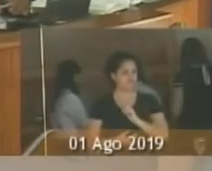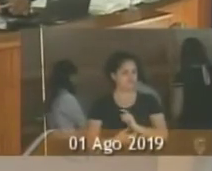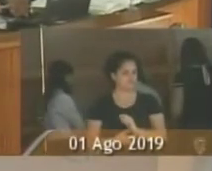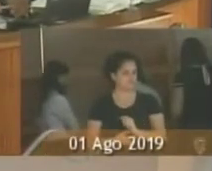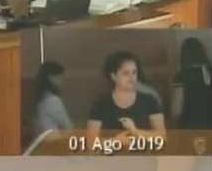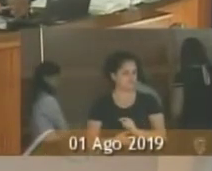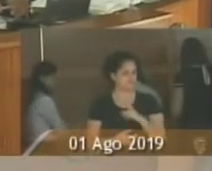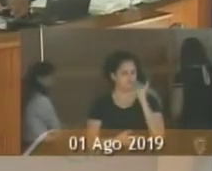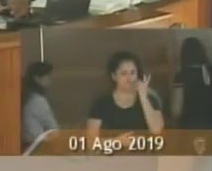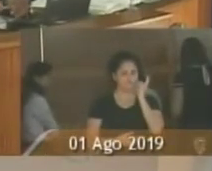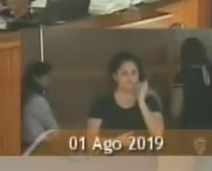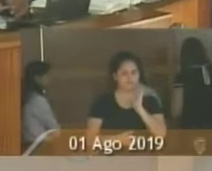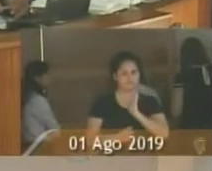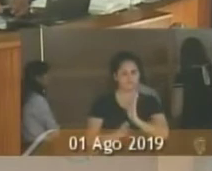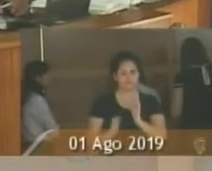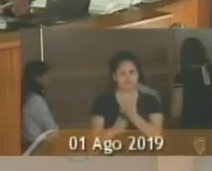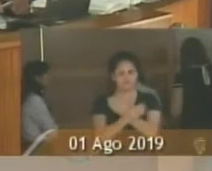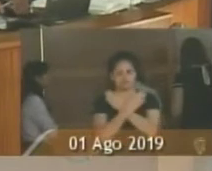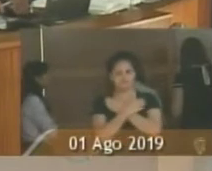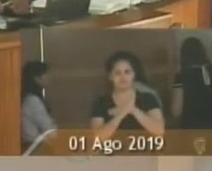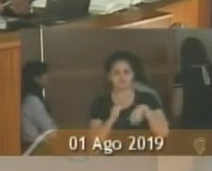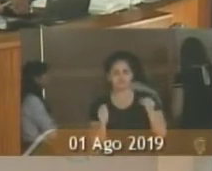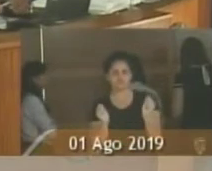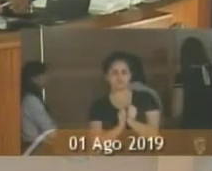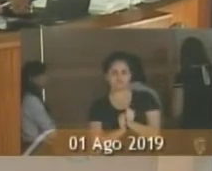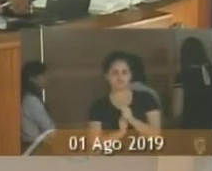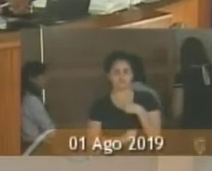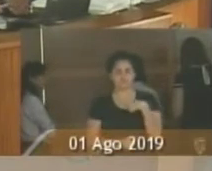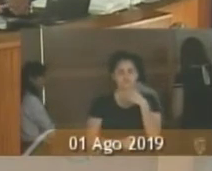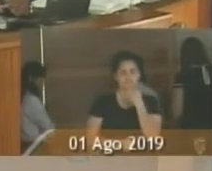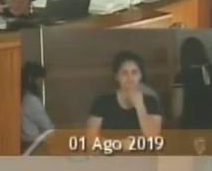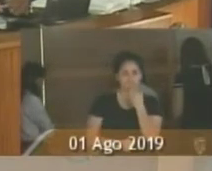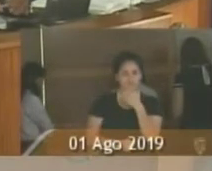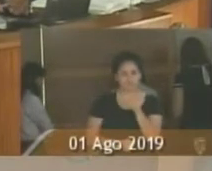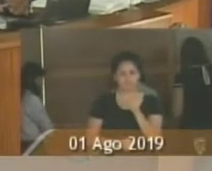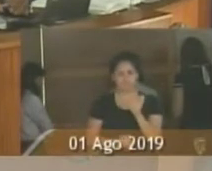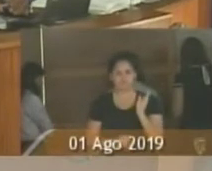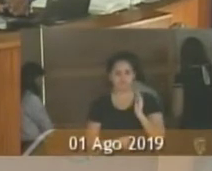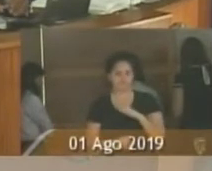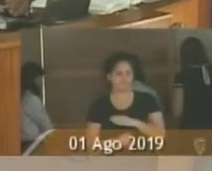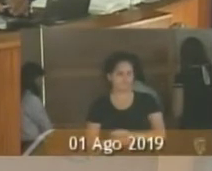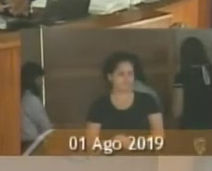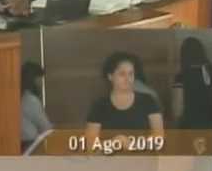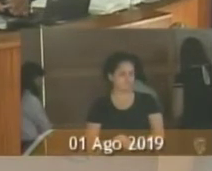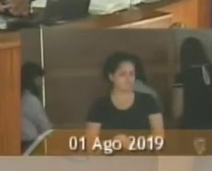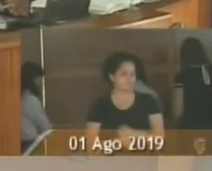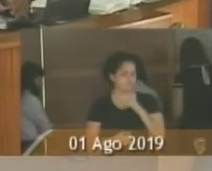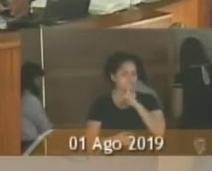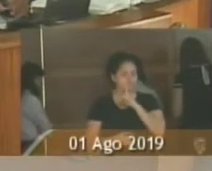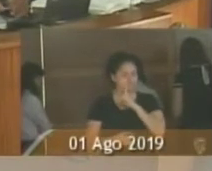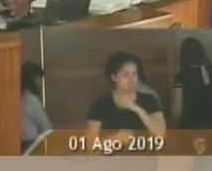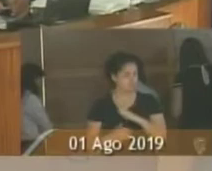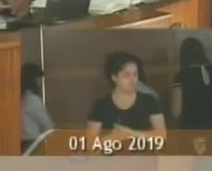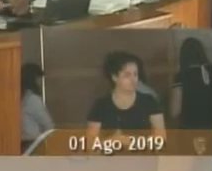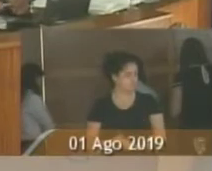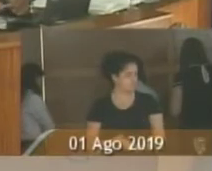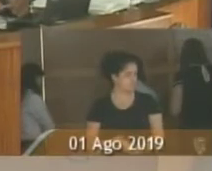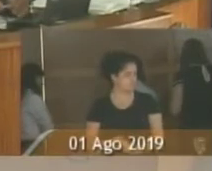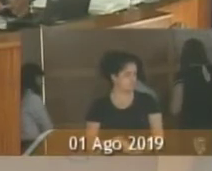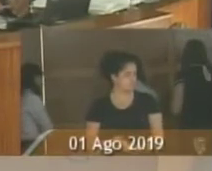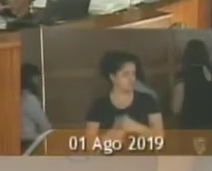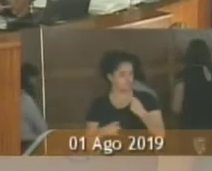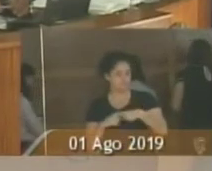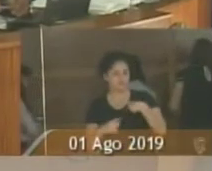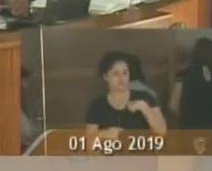mas abracei essa causa junto com eles no sentido de cobrar agilidade, né, e tenho acompanhado bem de perto sobre essa questão, pois